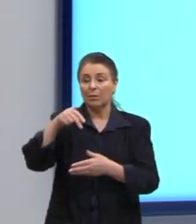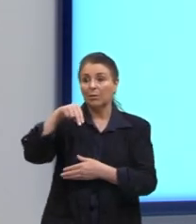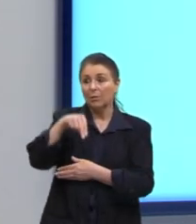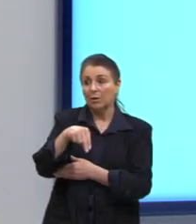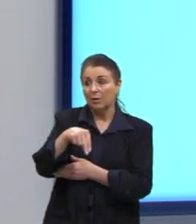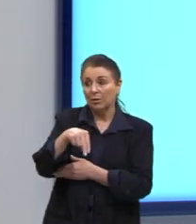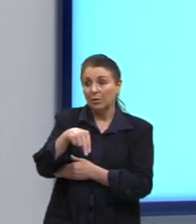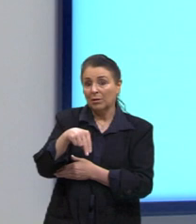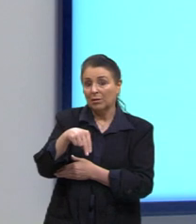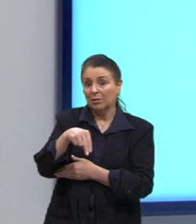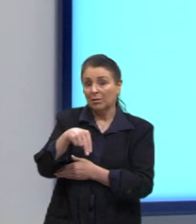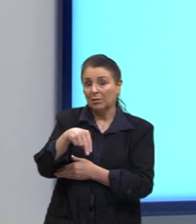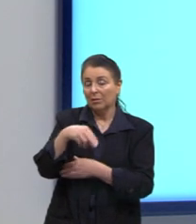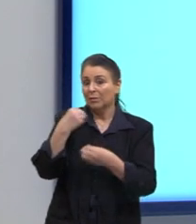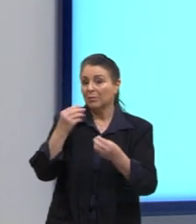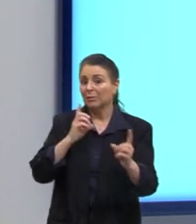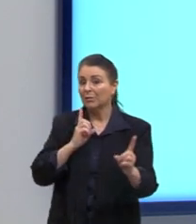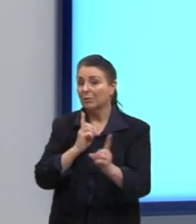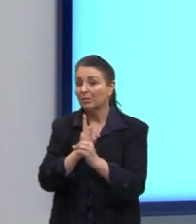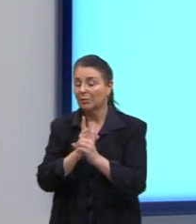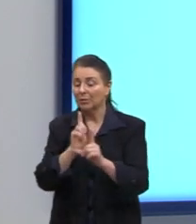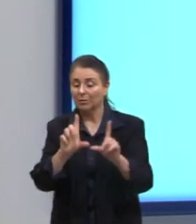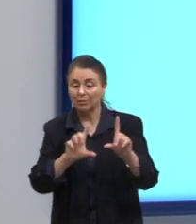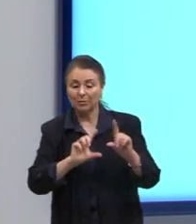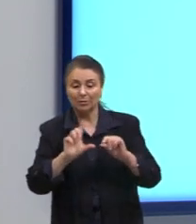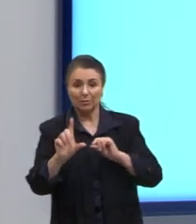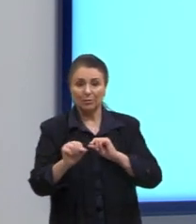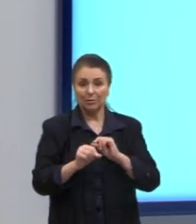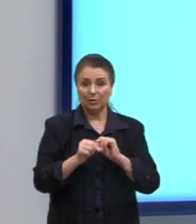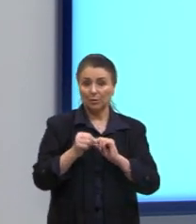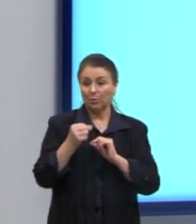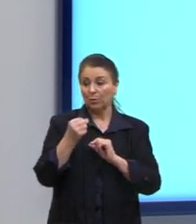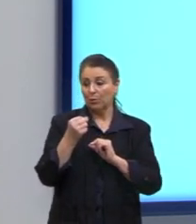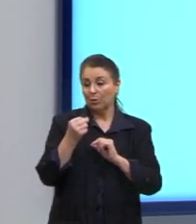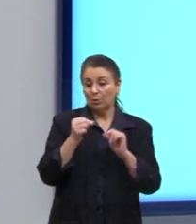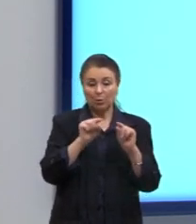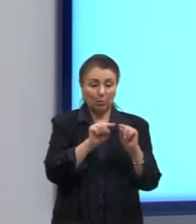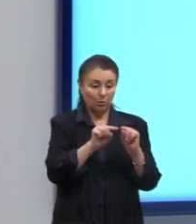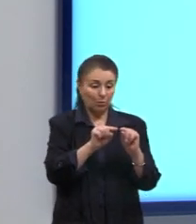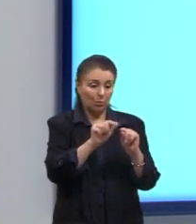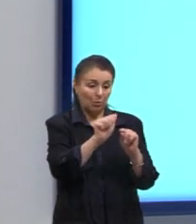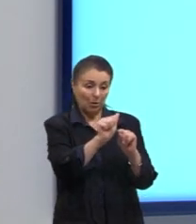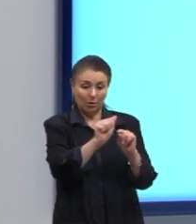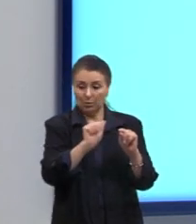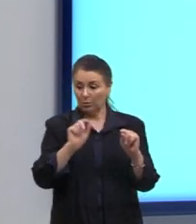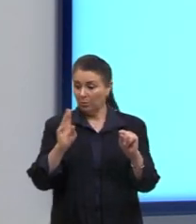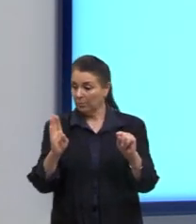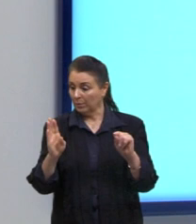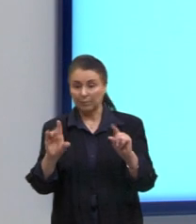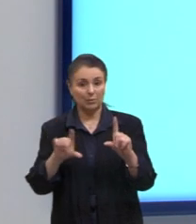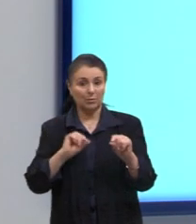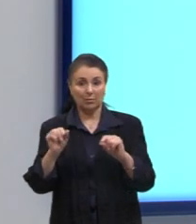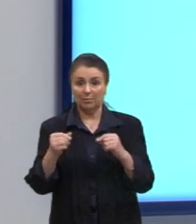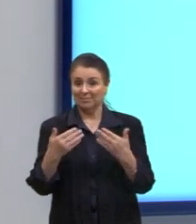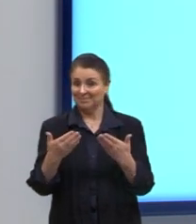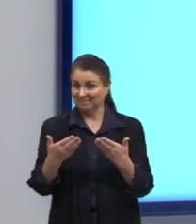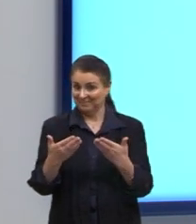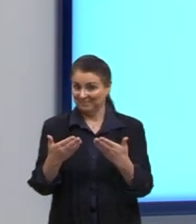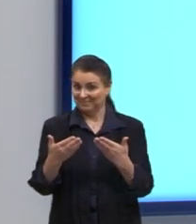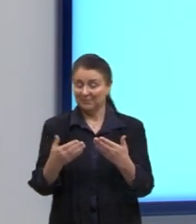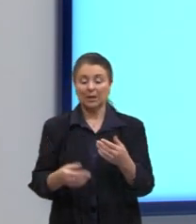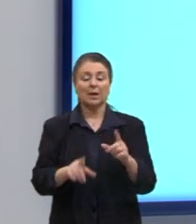agora para isso podemos escolher um dos dois pontos ou ponto a ou o ponto b tá